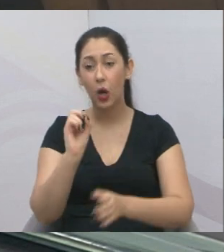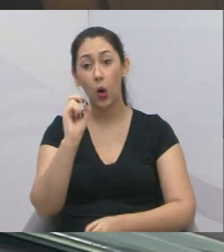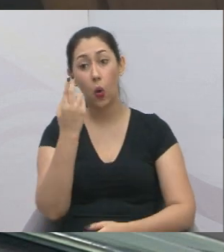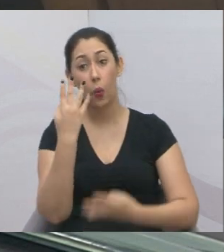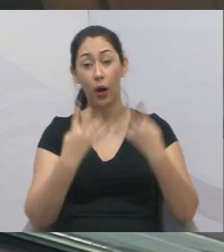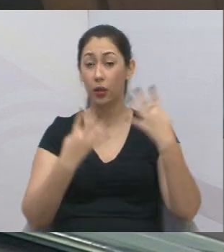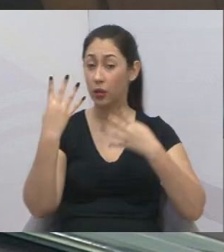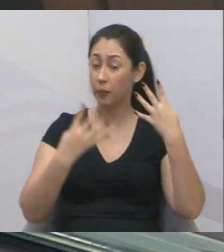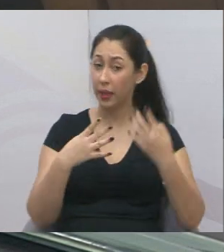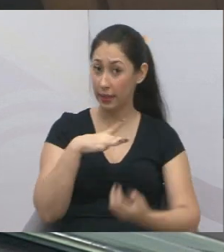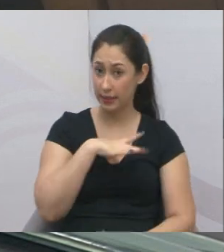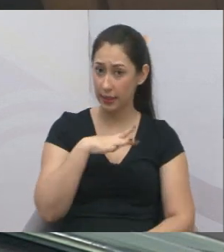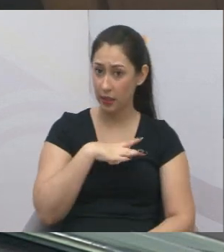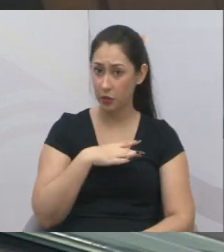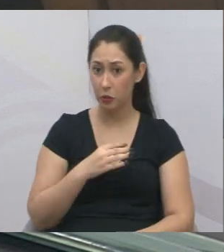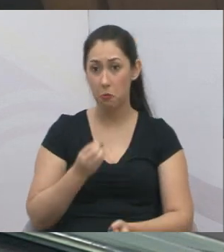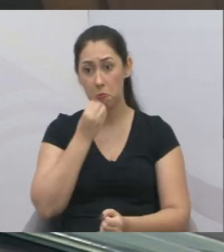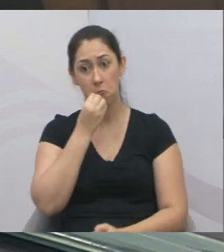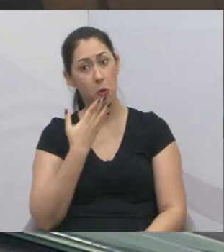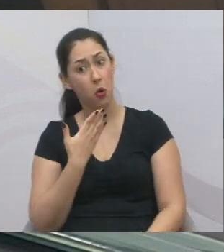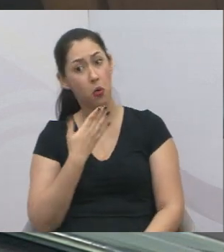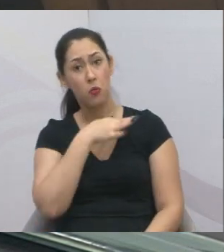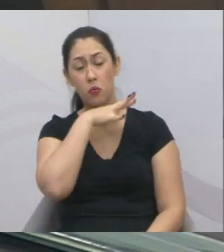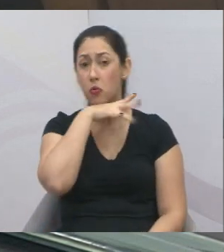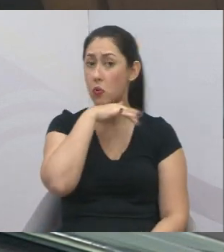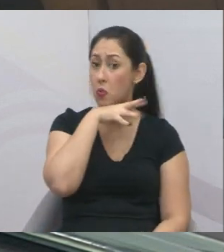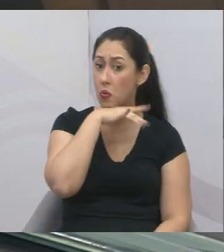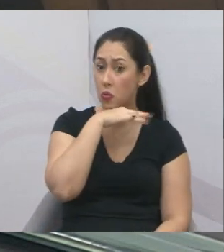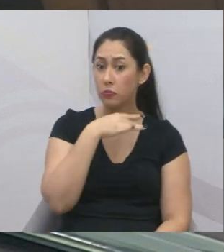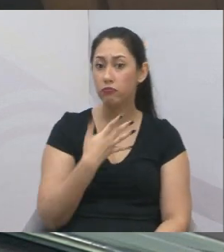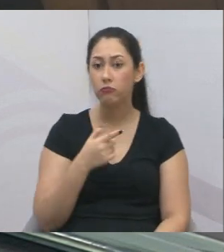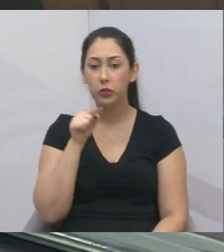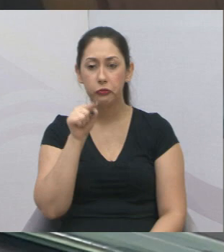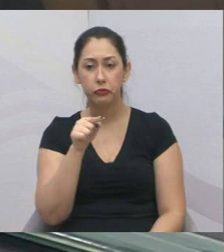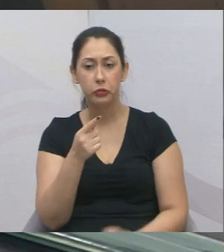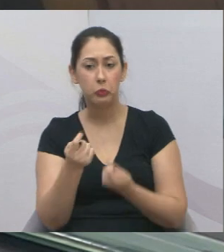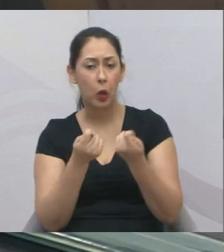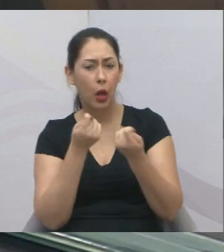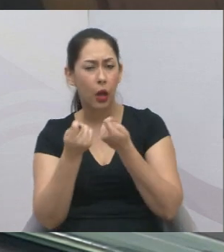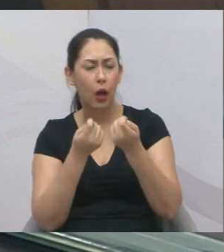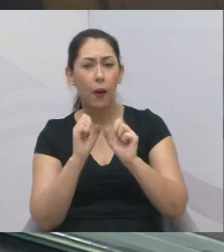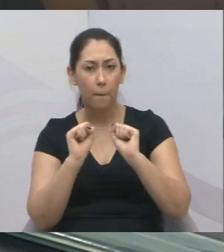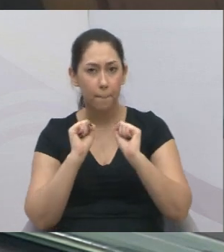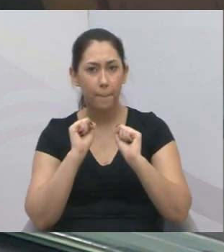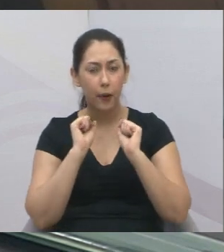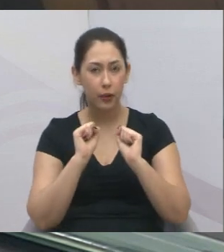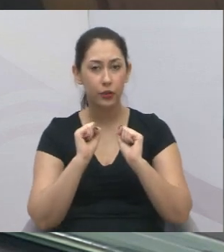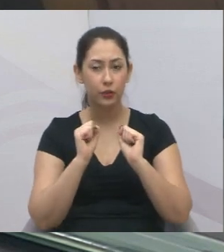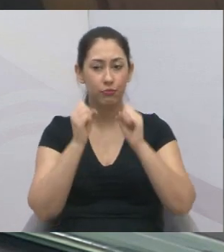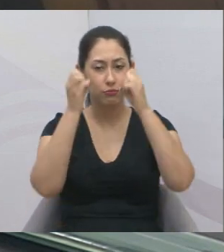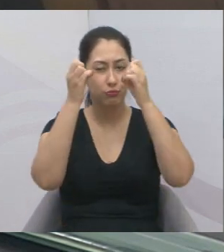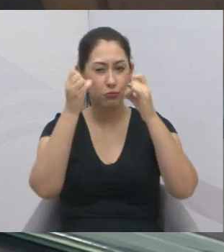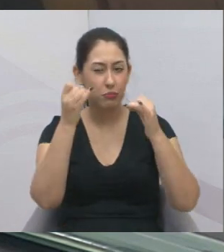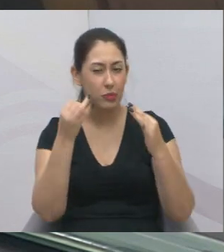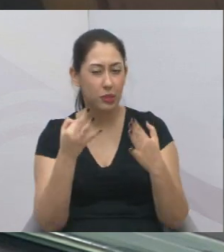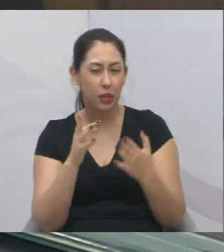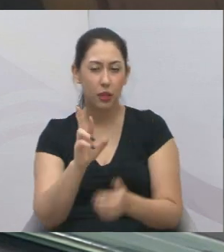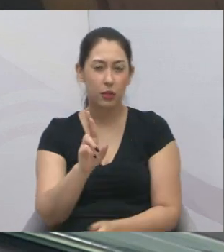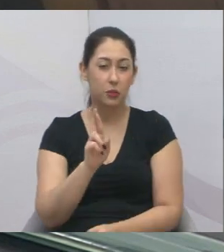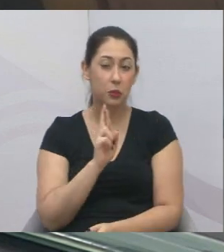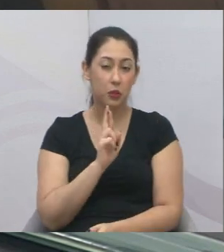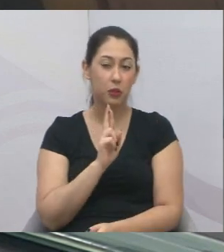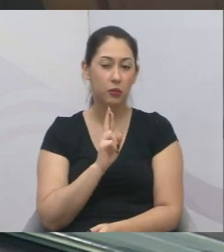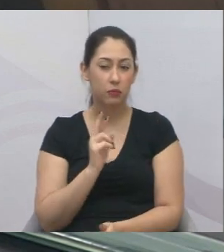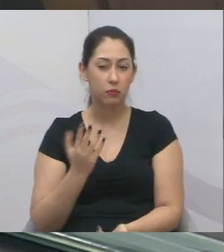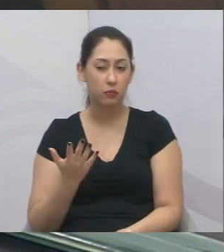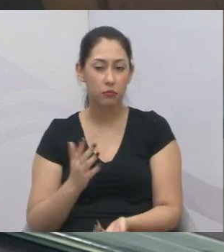Isso é bom? Isso é ruim? Você, como da parte de finanças, pode nos dar essa